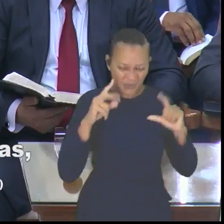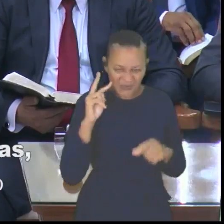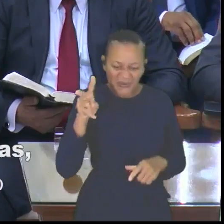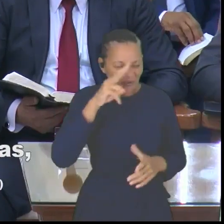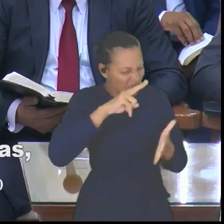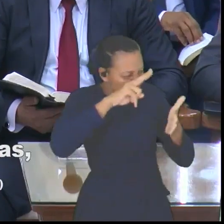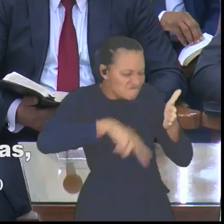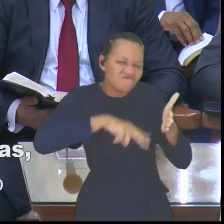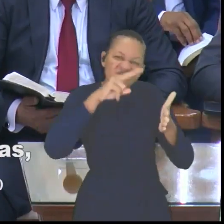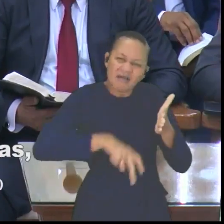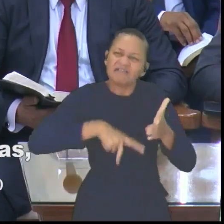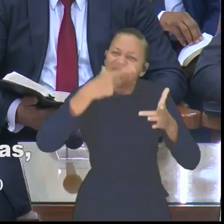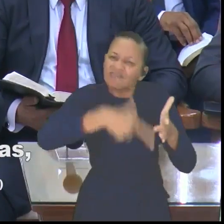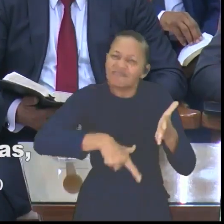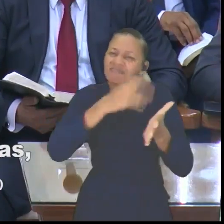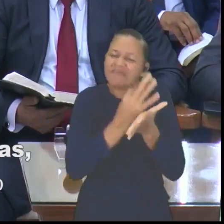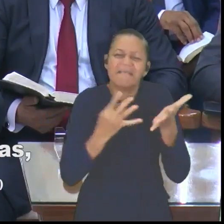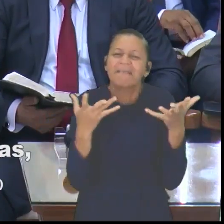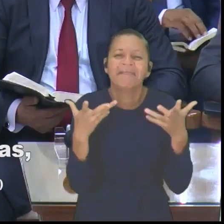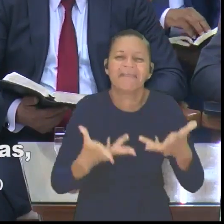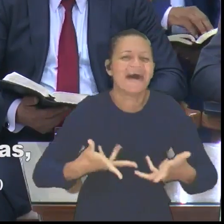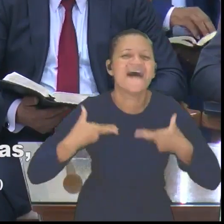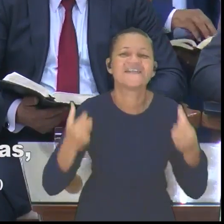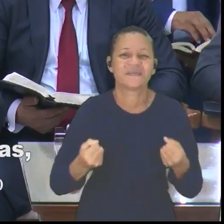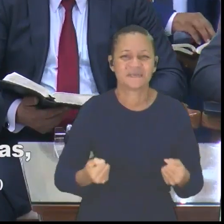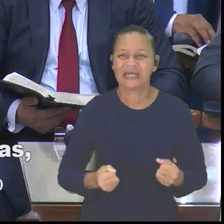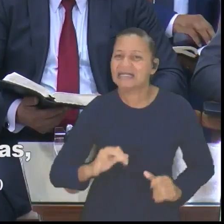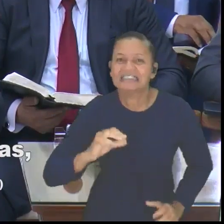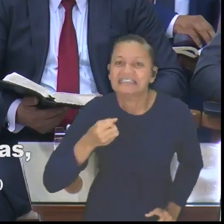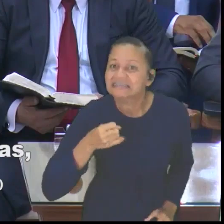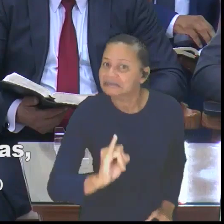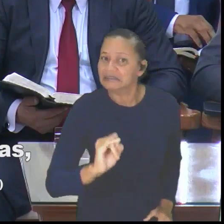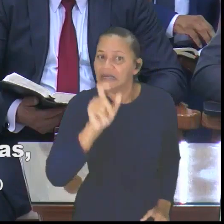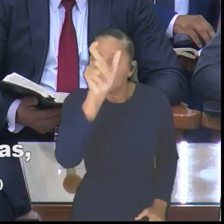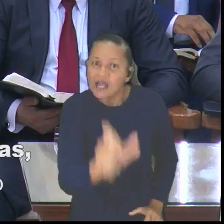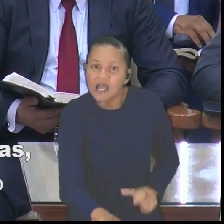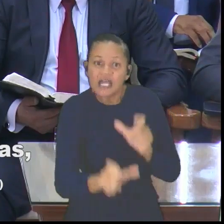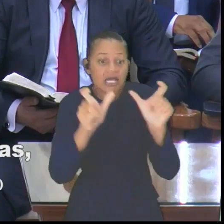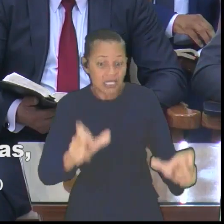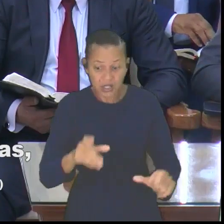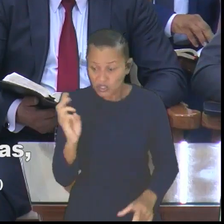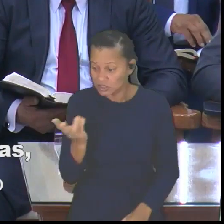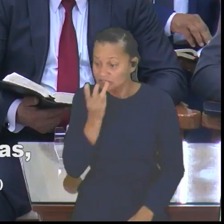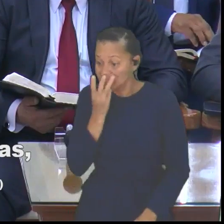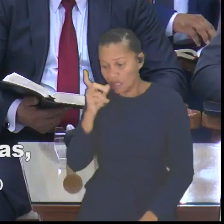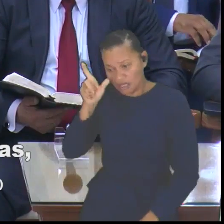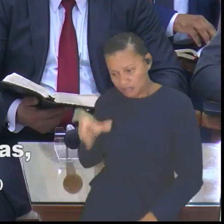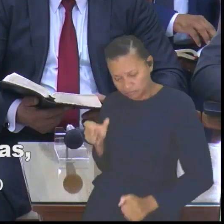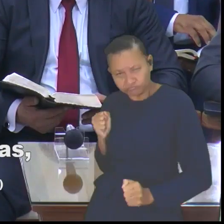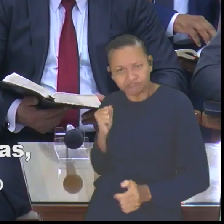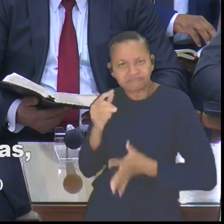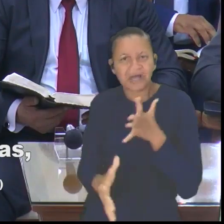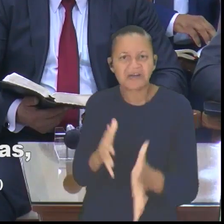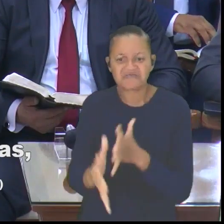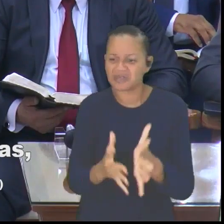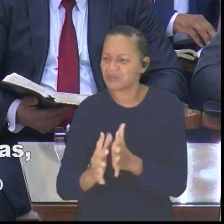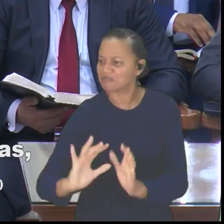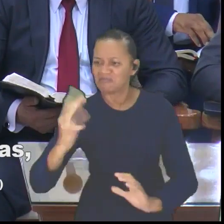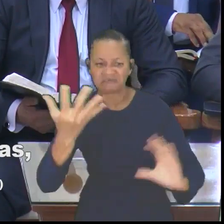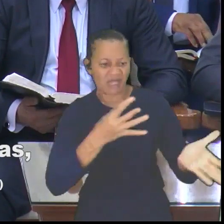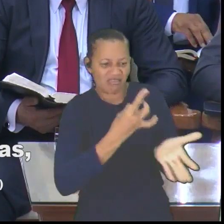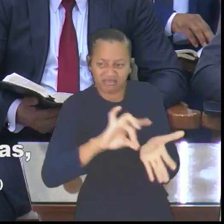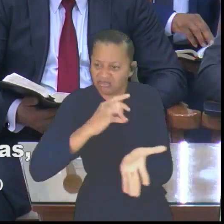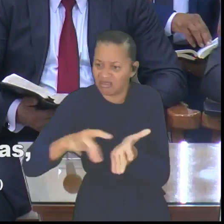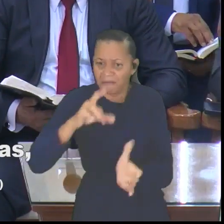gente rever esse texto que é maravilhoso. Mesmo que vocês, isso era Isaías falando acerca dos inimigos do povo